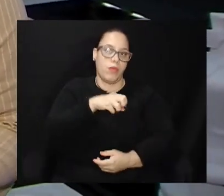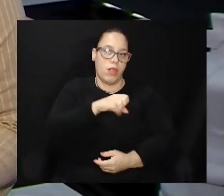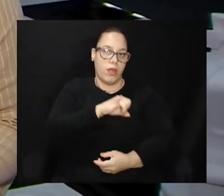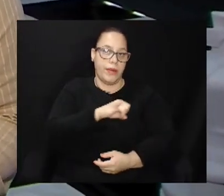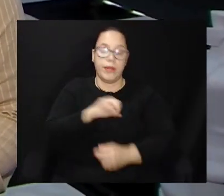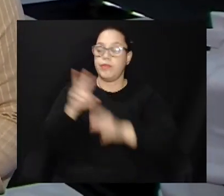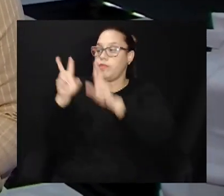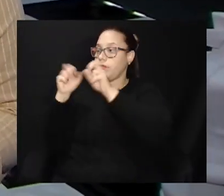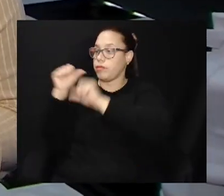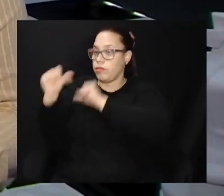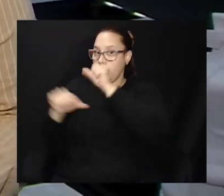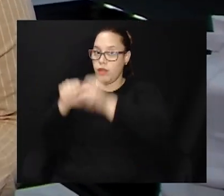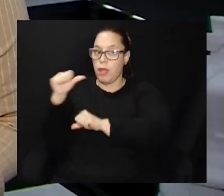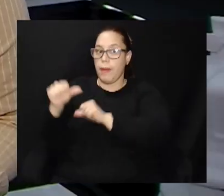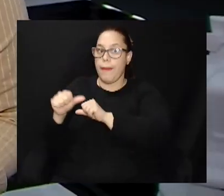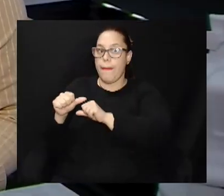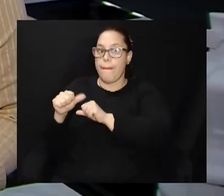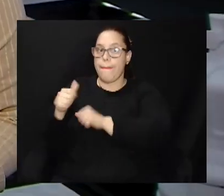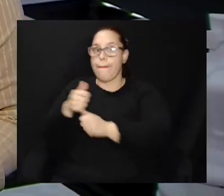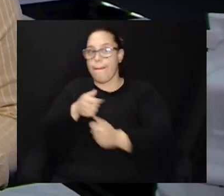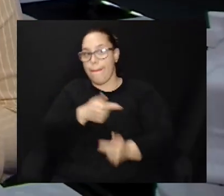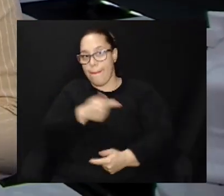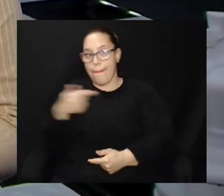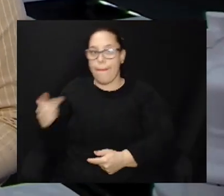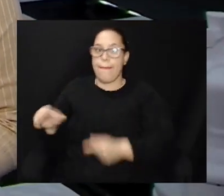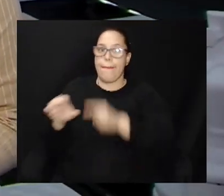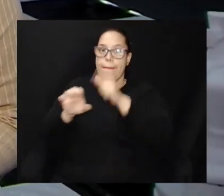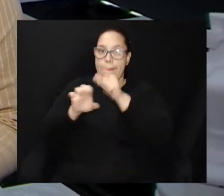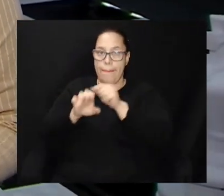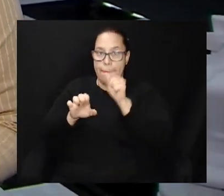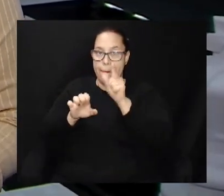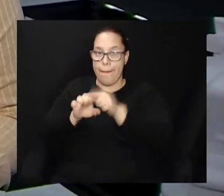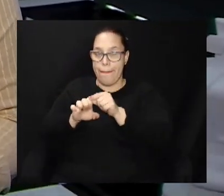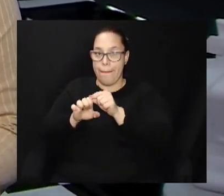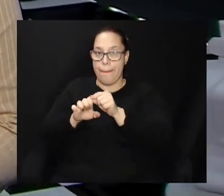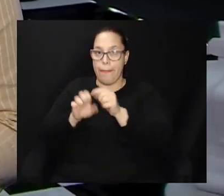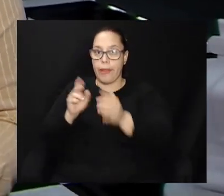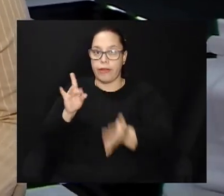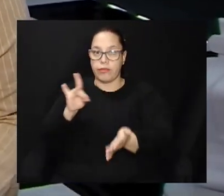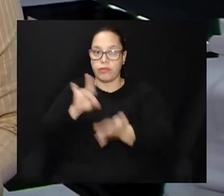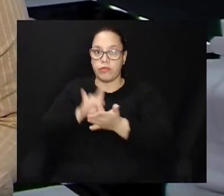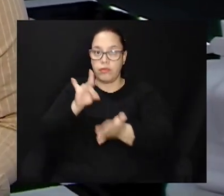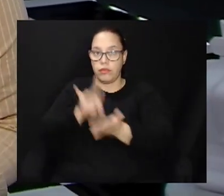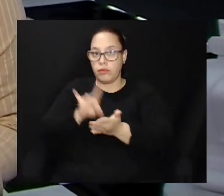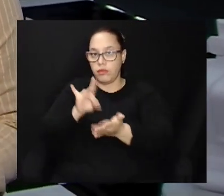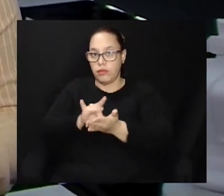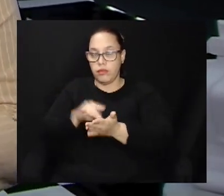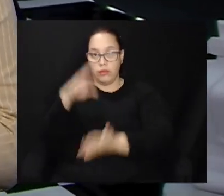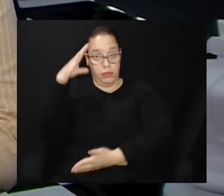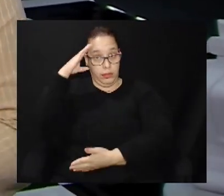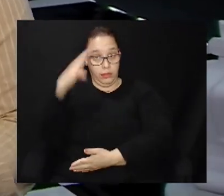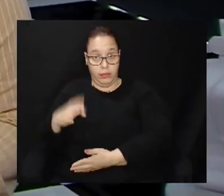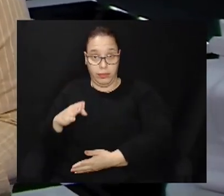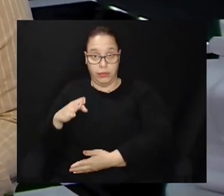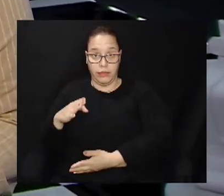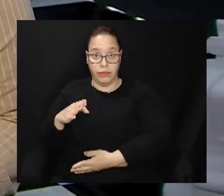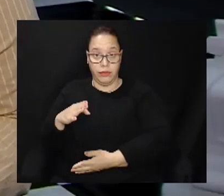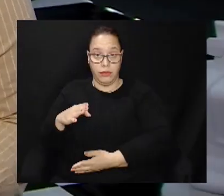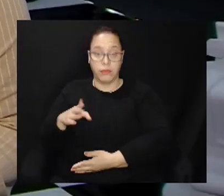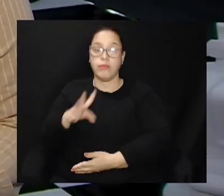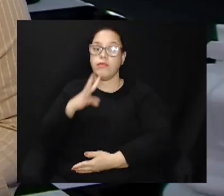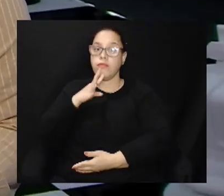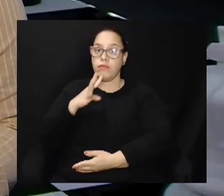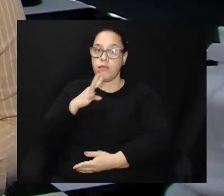o Jogo, a Semana de Negócios e Empreendedorismo se consolida como sendo uma das principais plataformas de conhecimento do